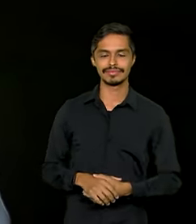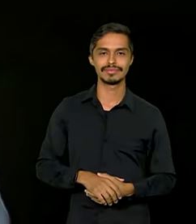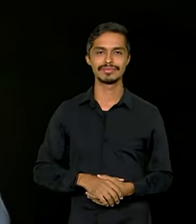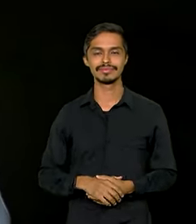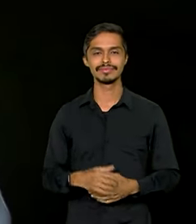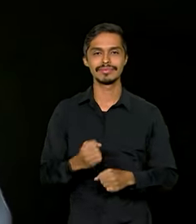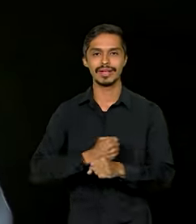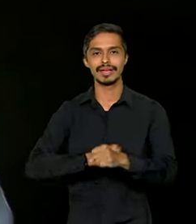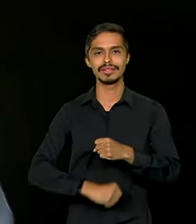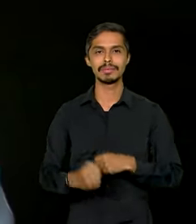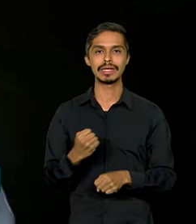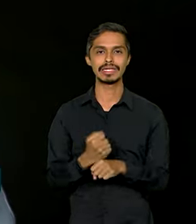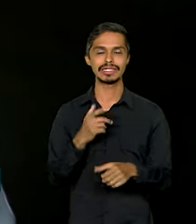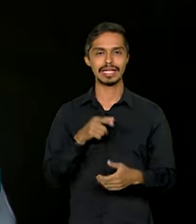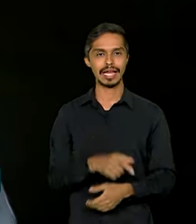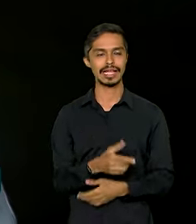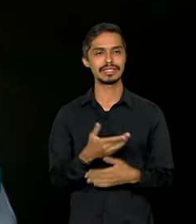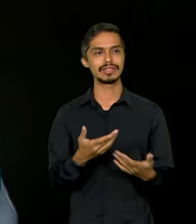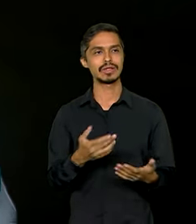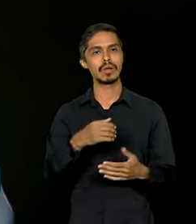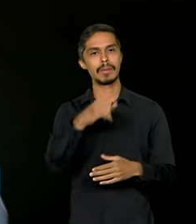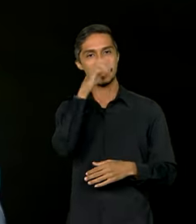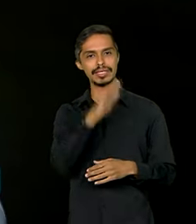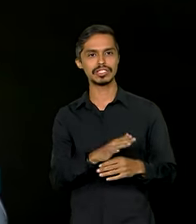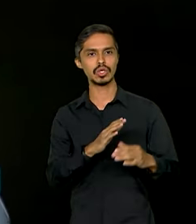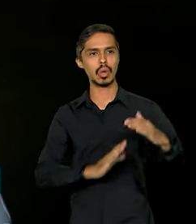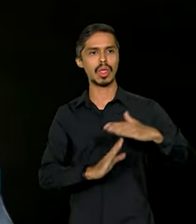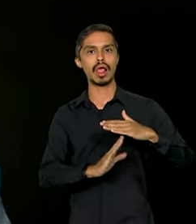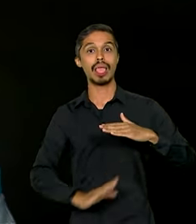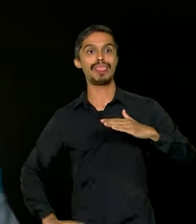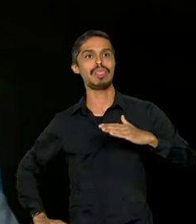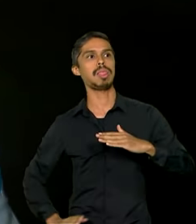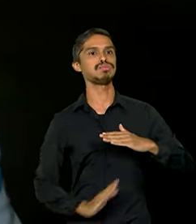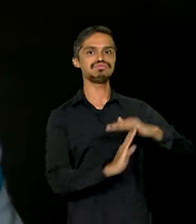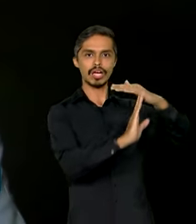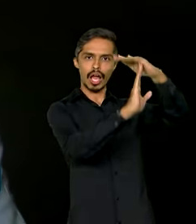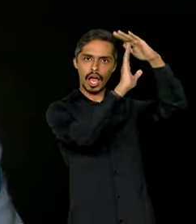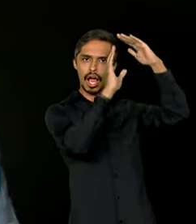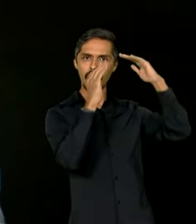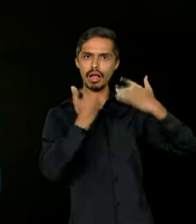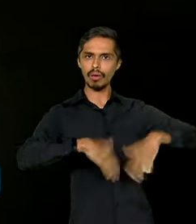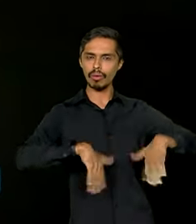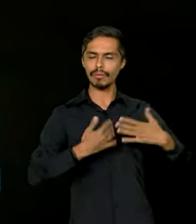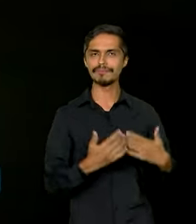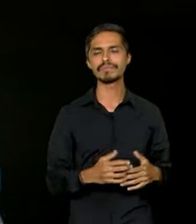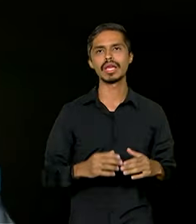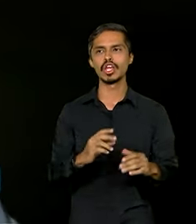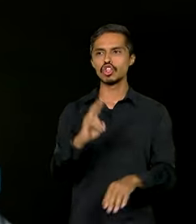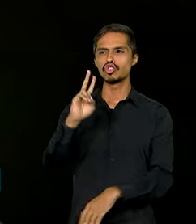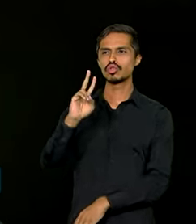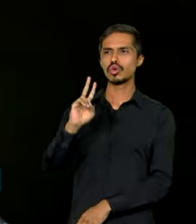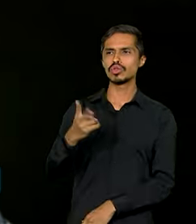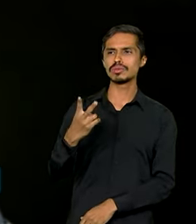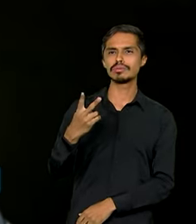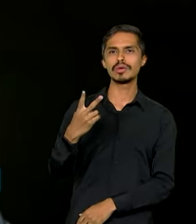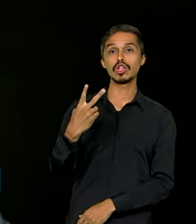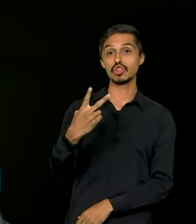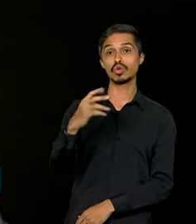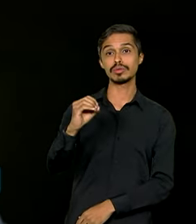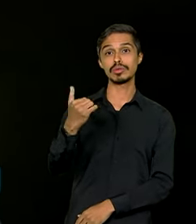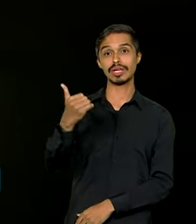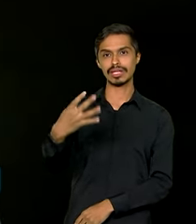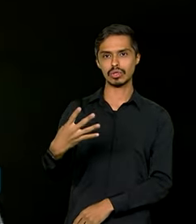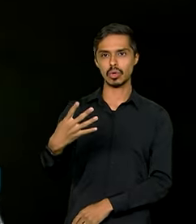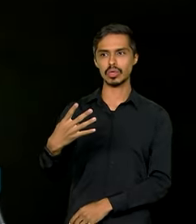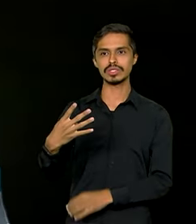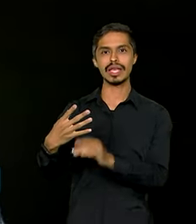No ano passado, Roberto, o Brasil bateu recorde no turismo internacional, superando 2014, quando o país sediou